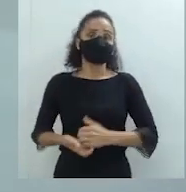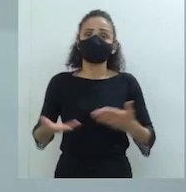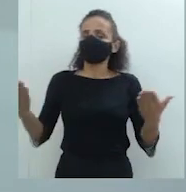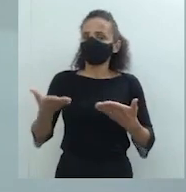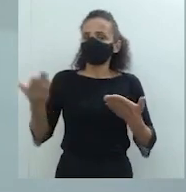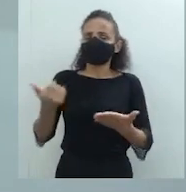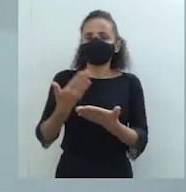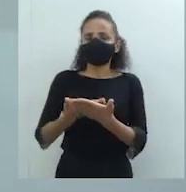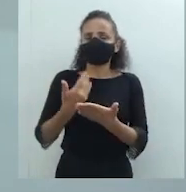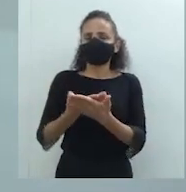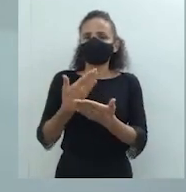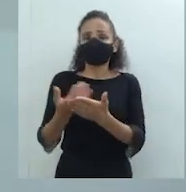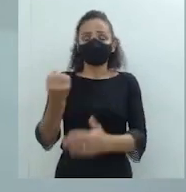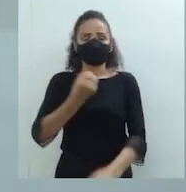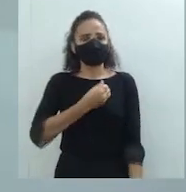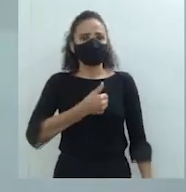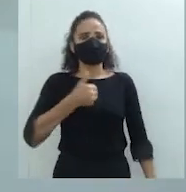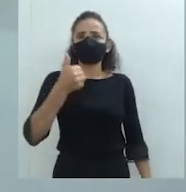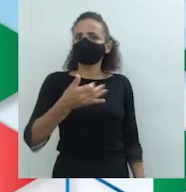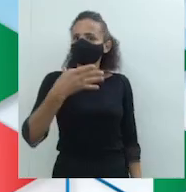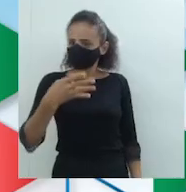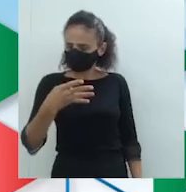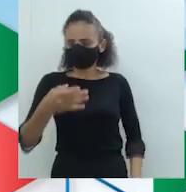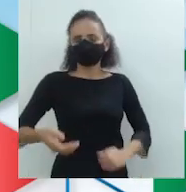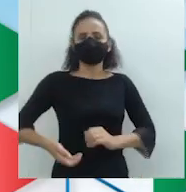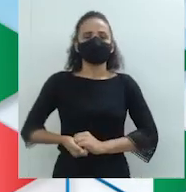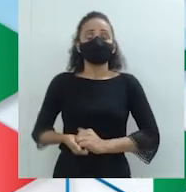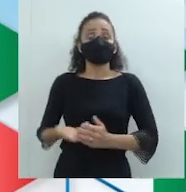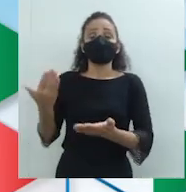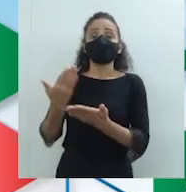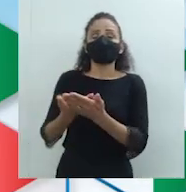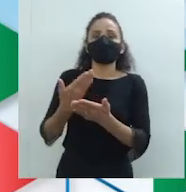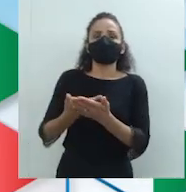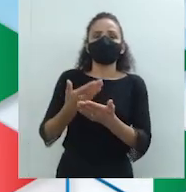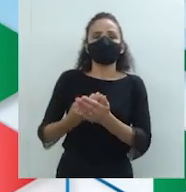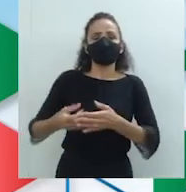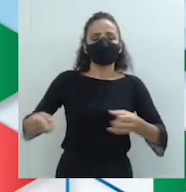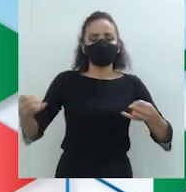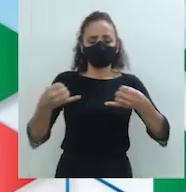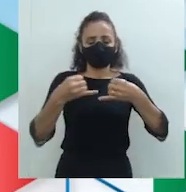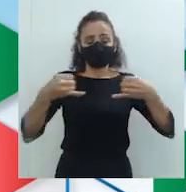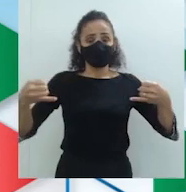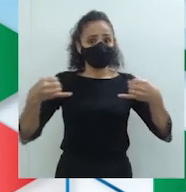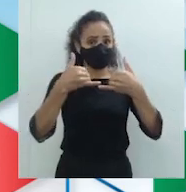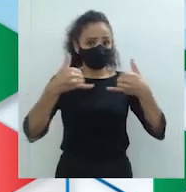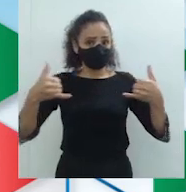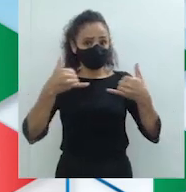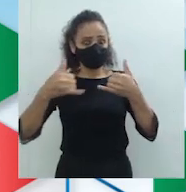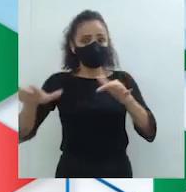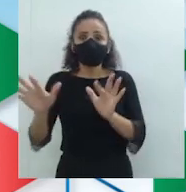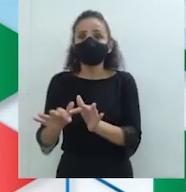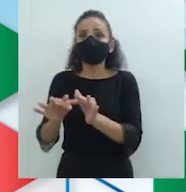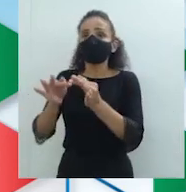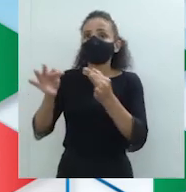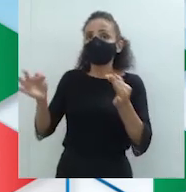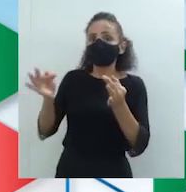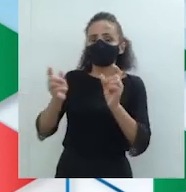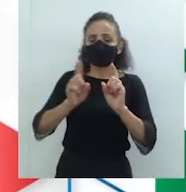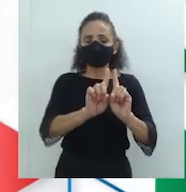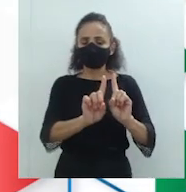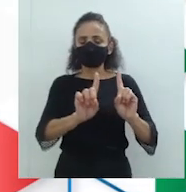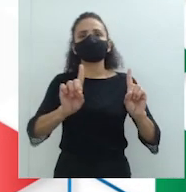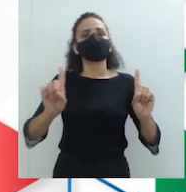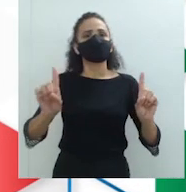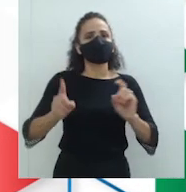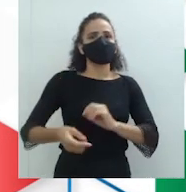Hoje eu vou para a aula de número 14. Eu vou falar sobre circuitos elétricos simples e